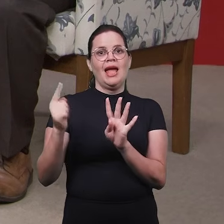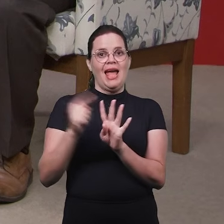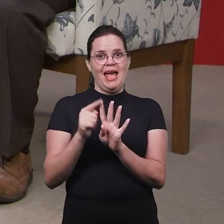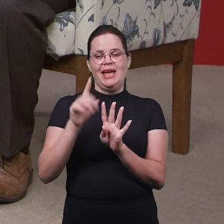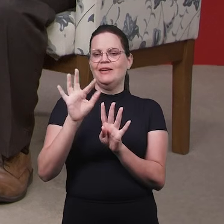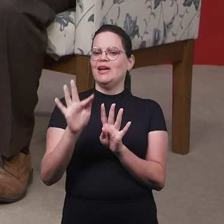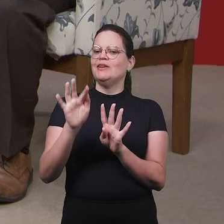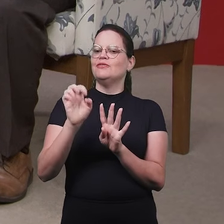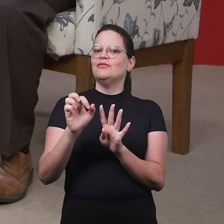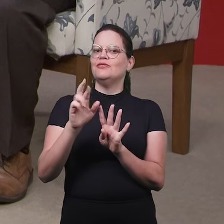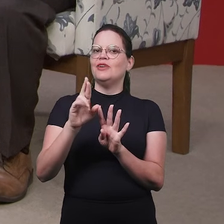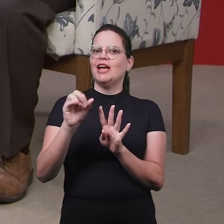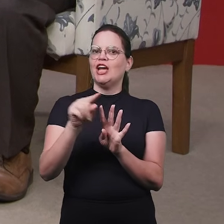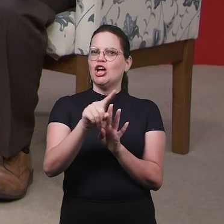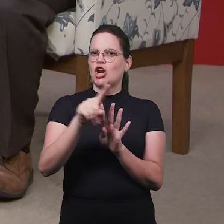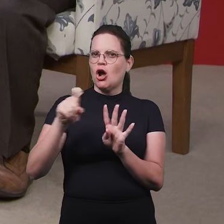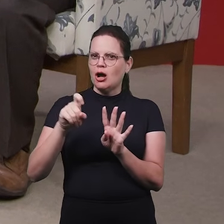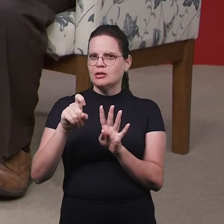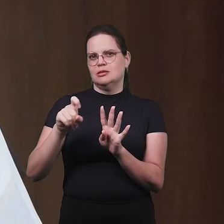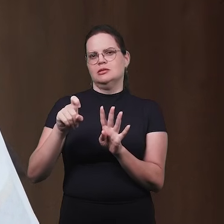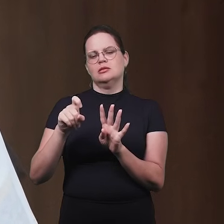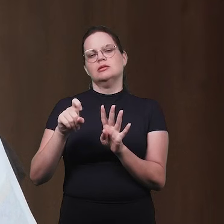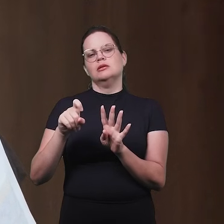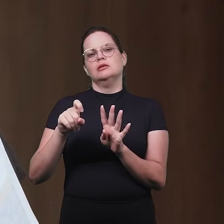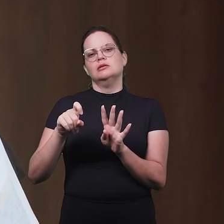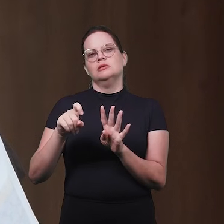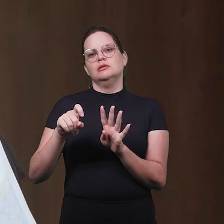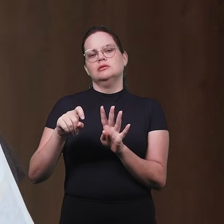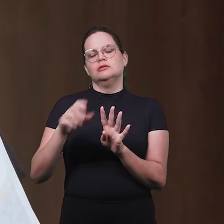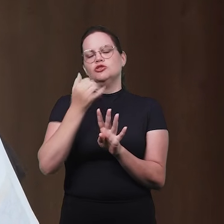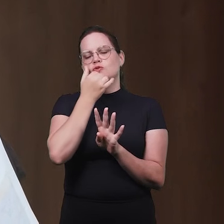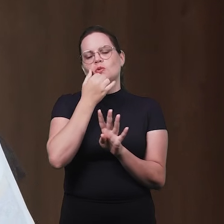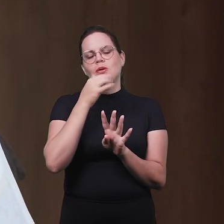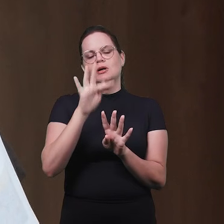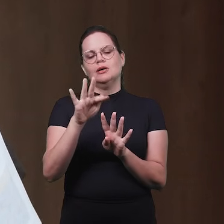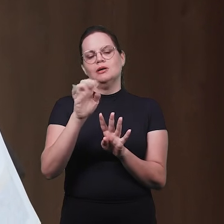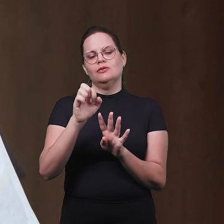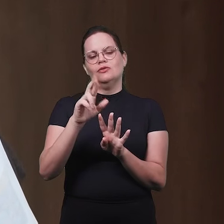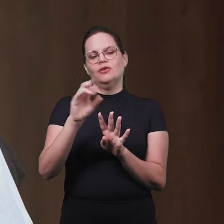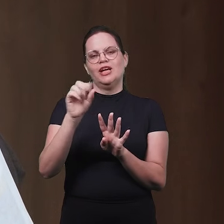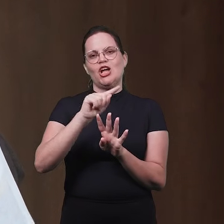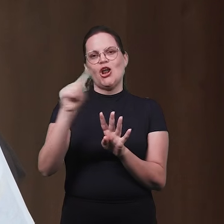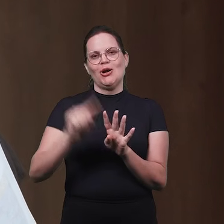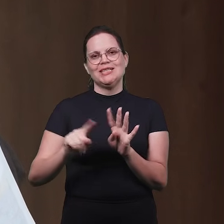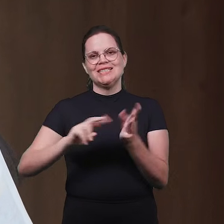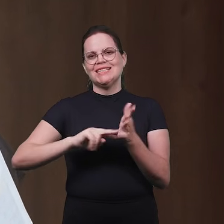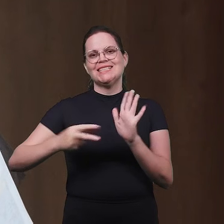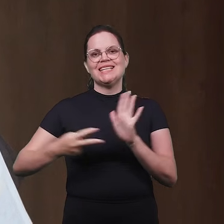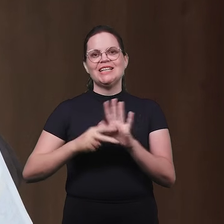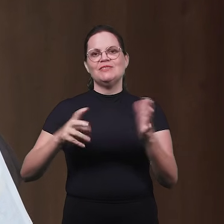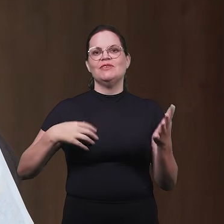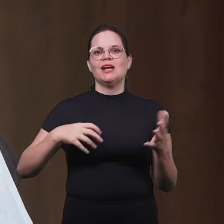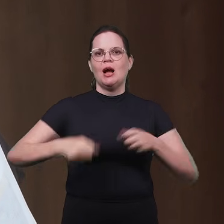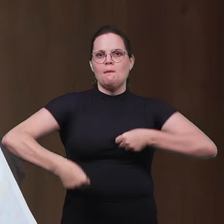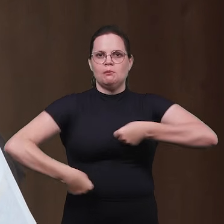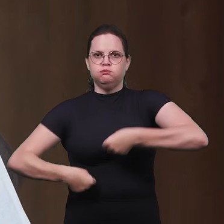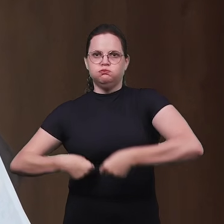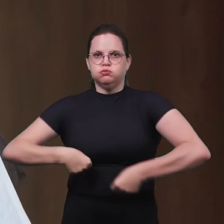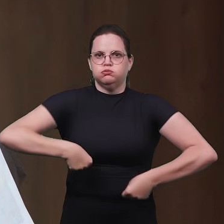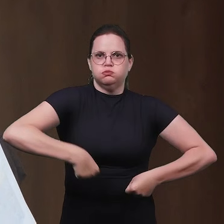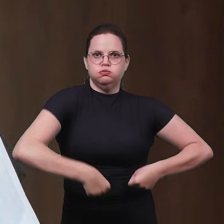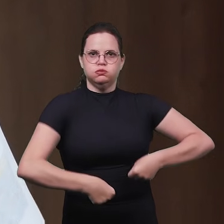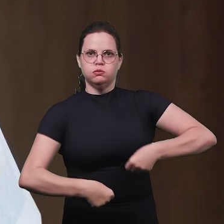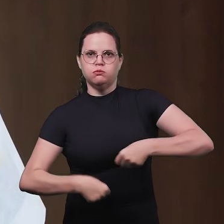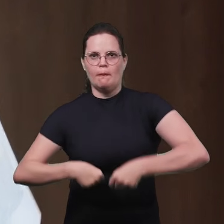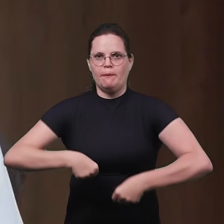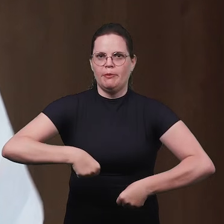são animais ferozes, né? Quadrúpedes, e que representam os reinos humanos da Terra.